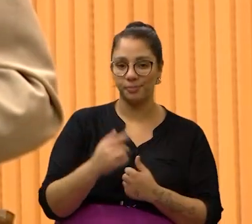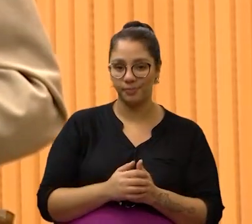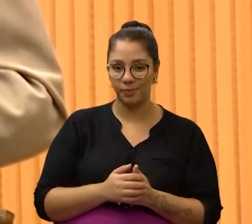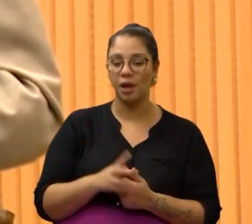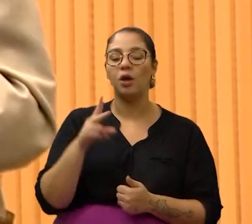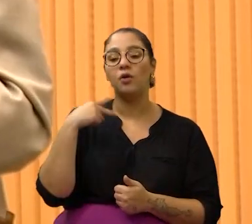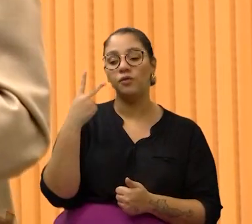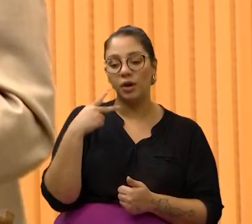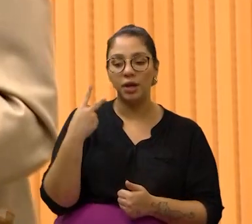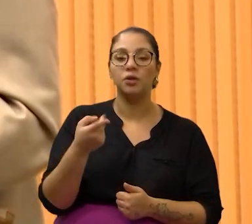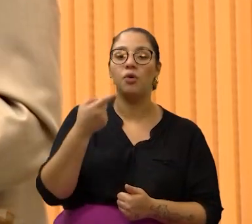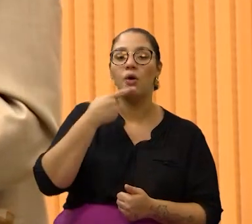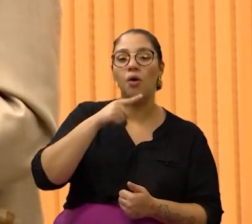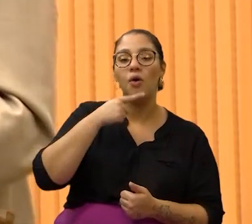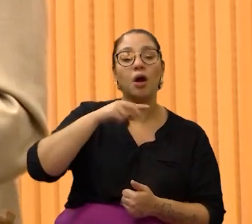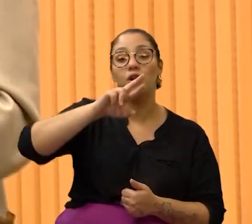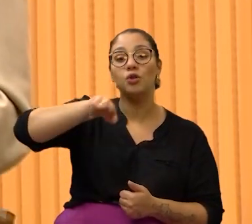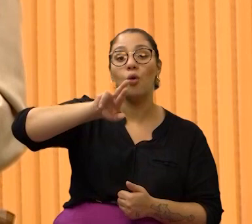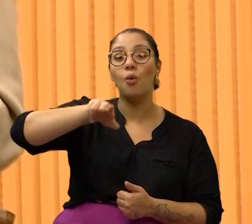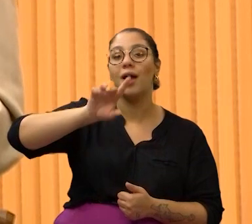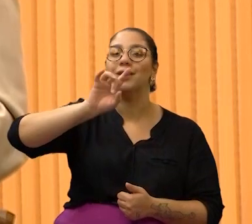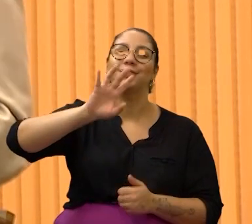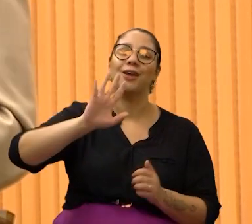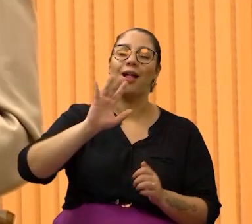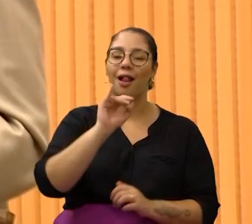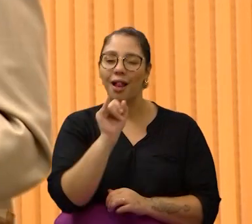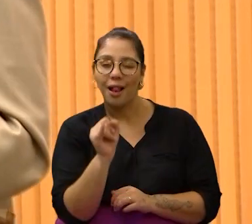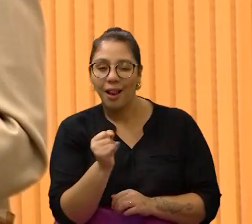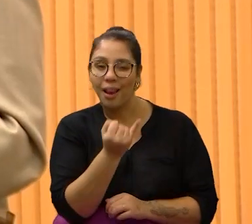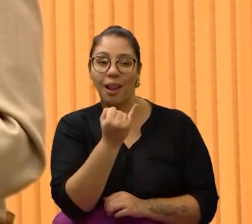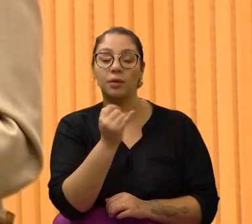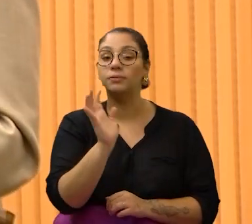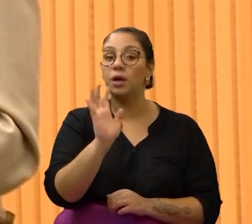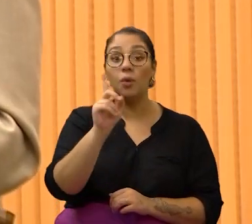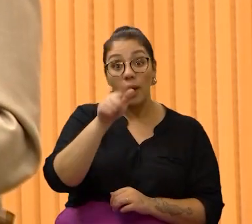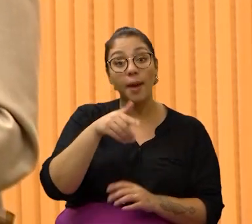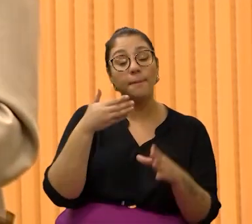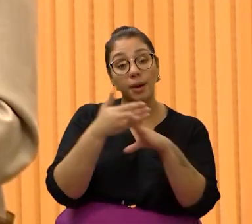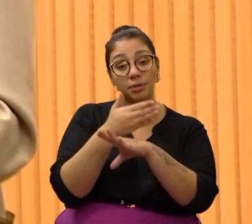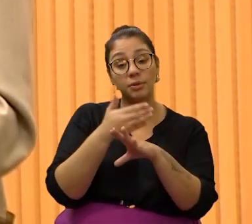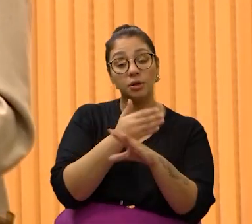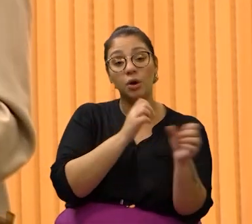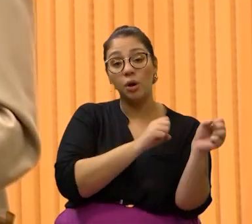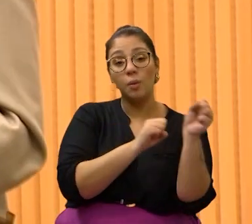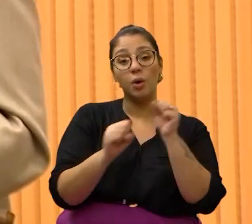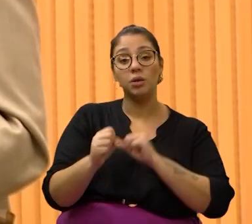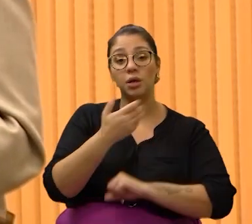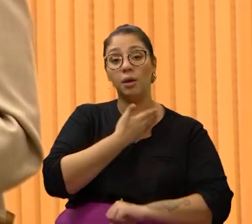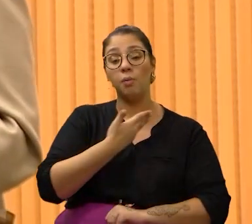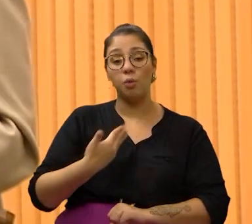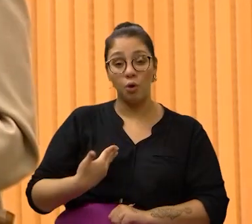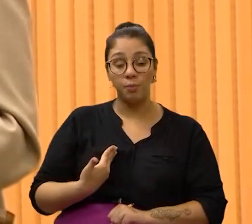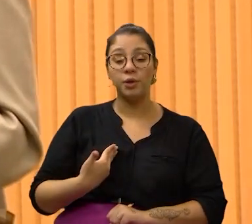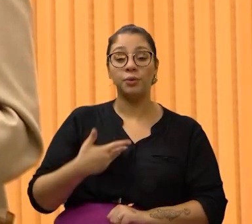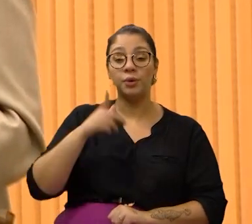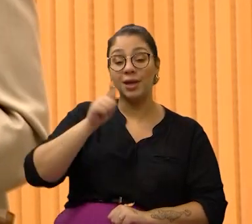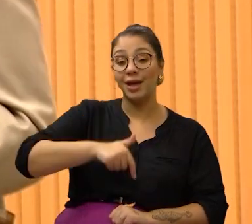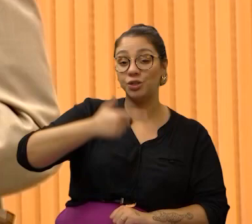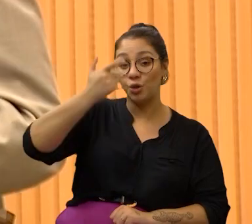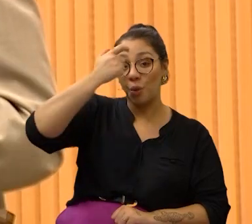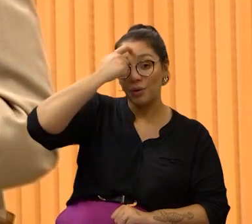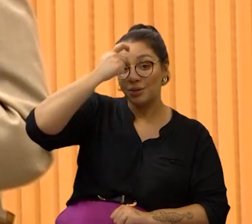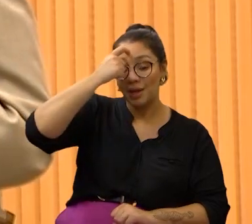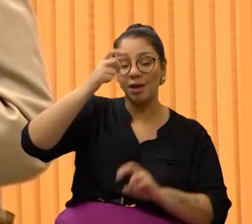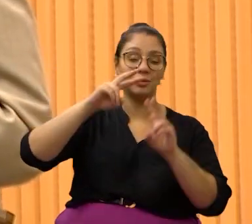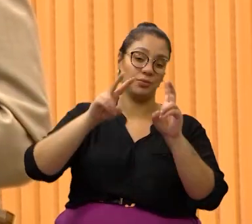vereador Eduardo magoga diz que não se trata de vantagens e sim de participação do poder público quando se fala